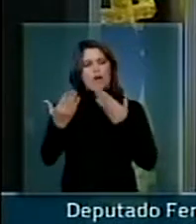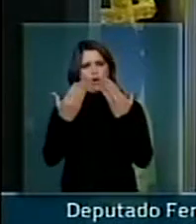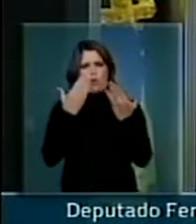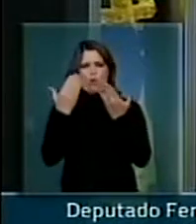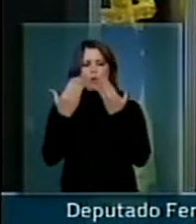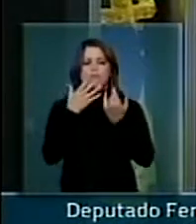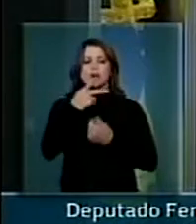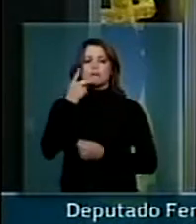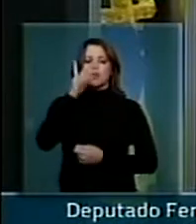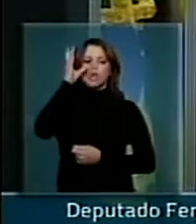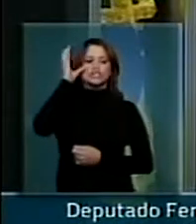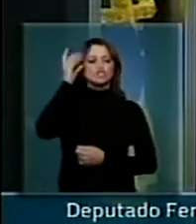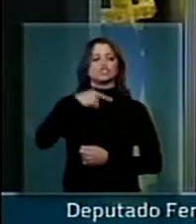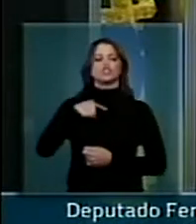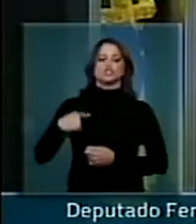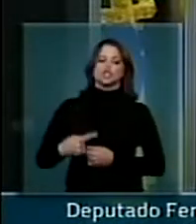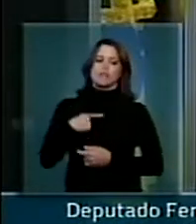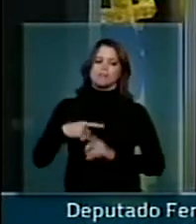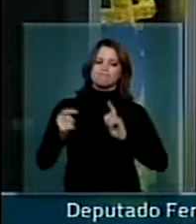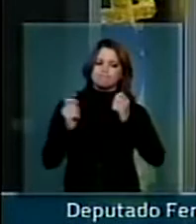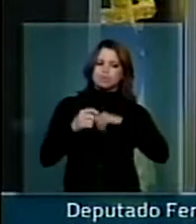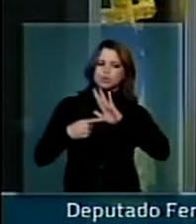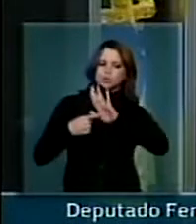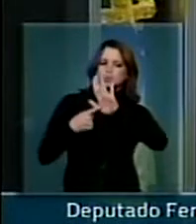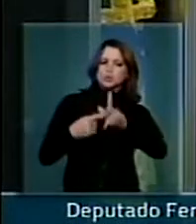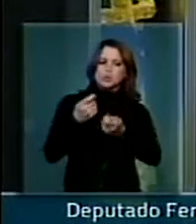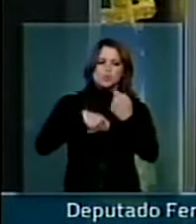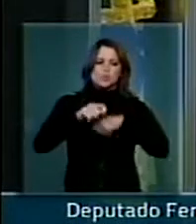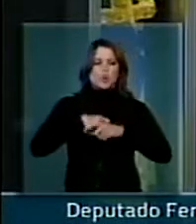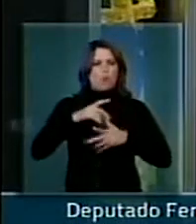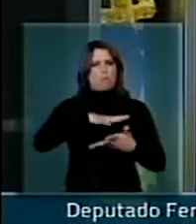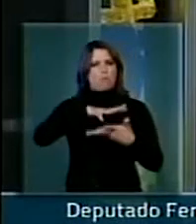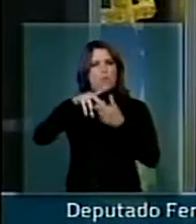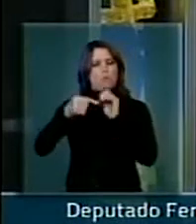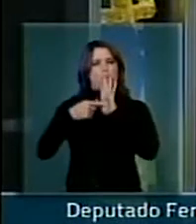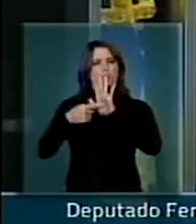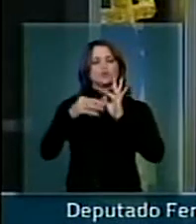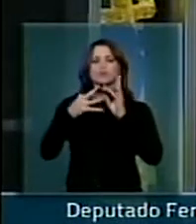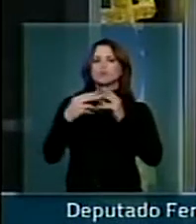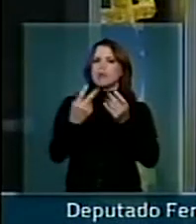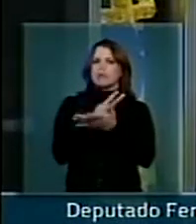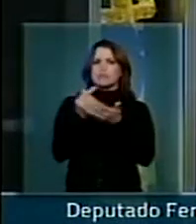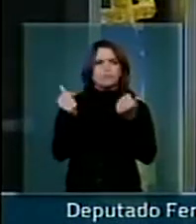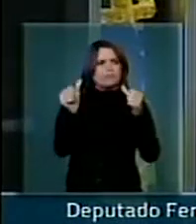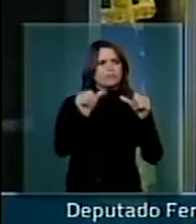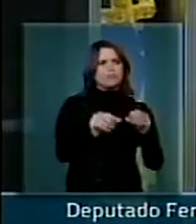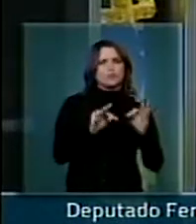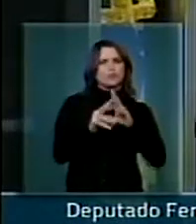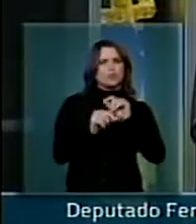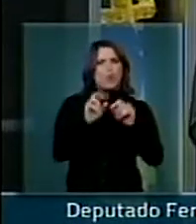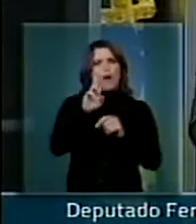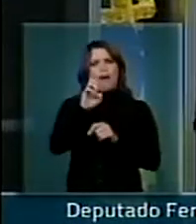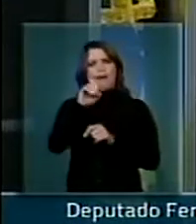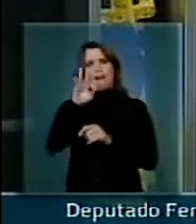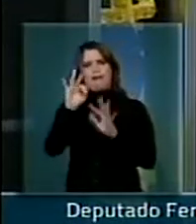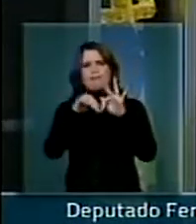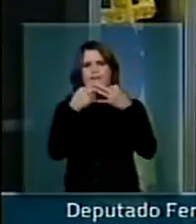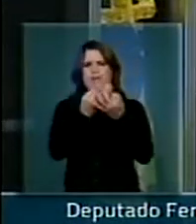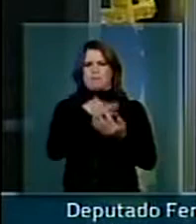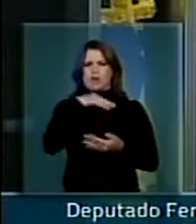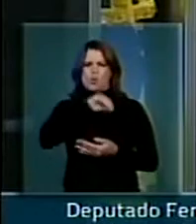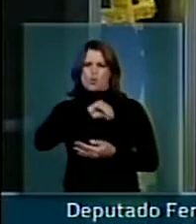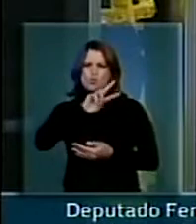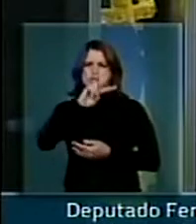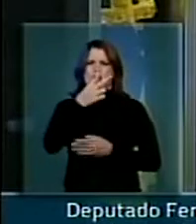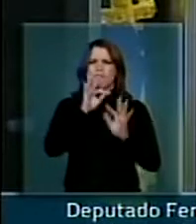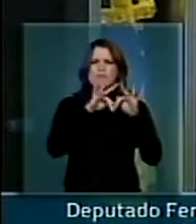comparação, a China, potência econômica exaltada pelo mundo todo, tem ocorrido ao contrário. A renda das famílias cresce